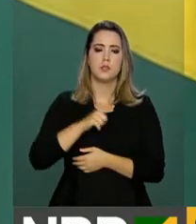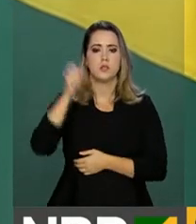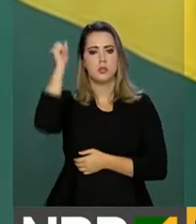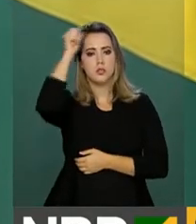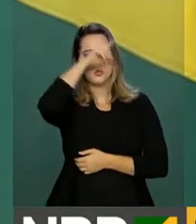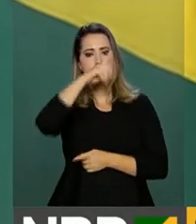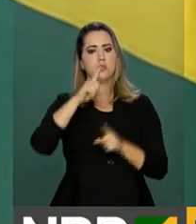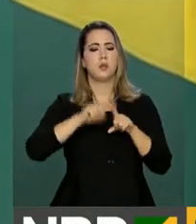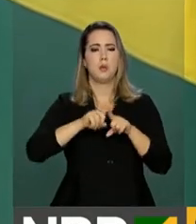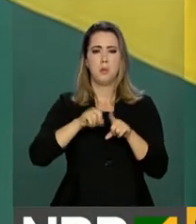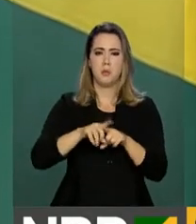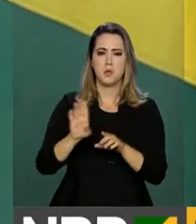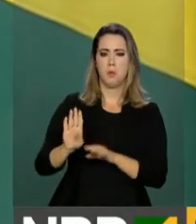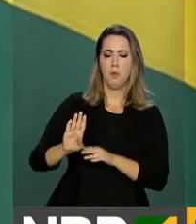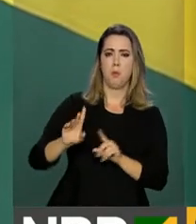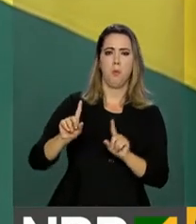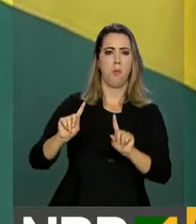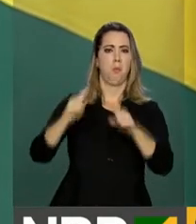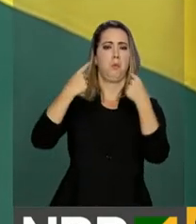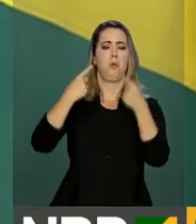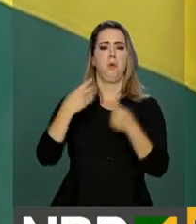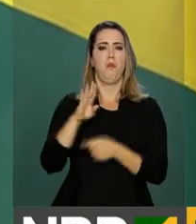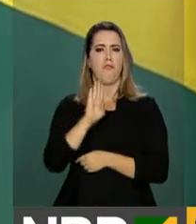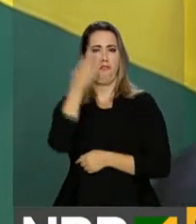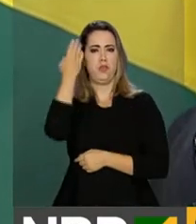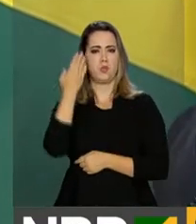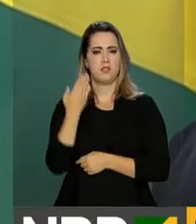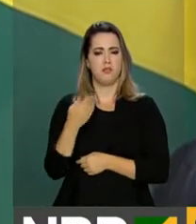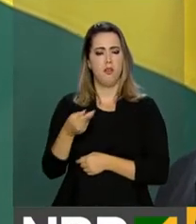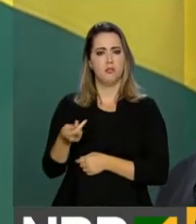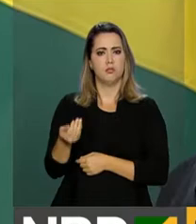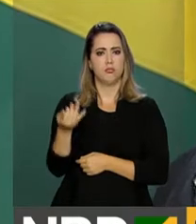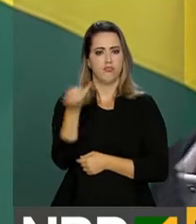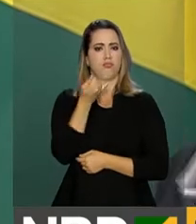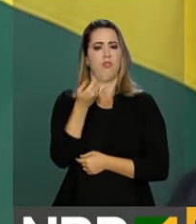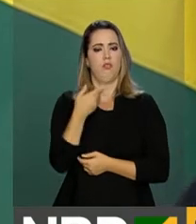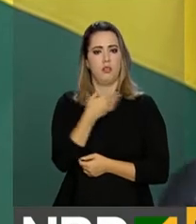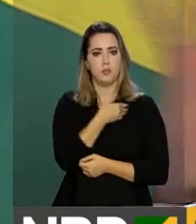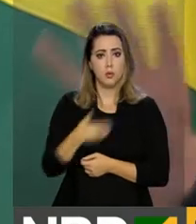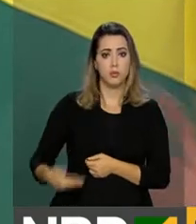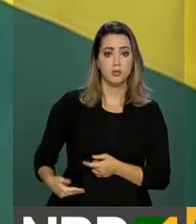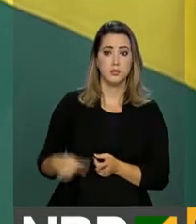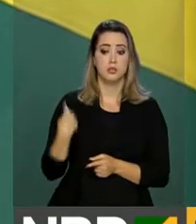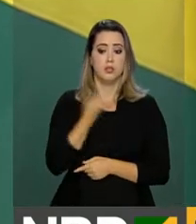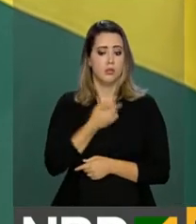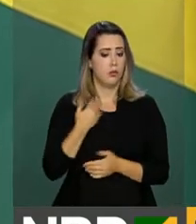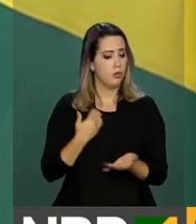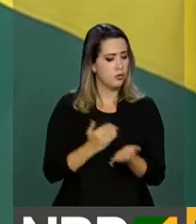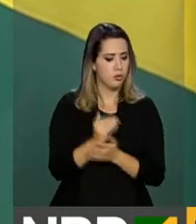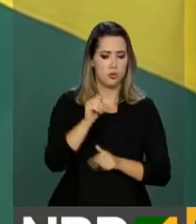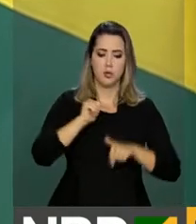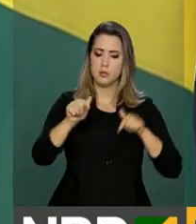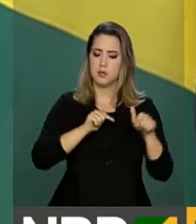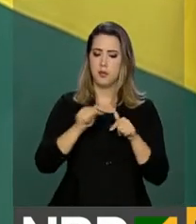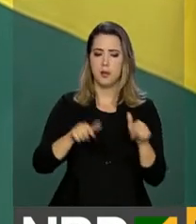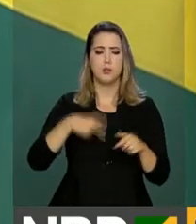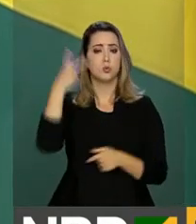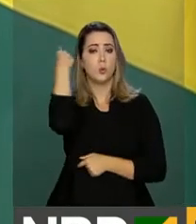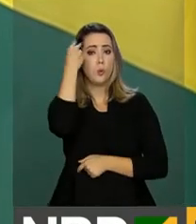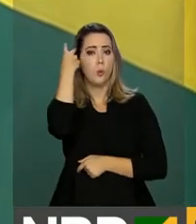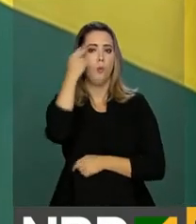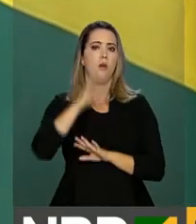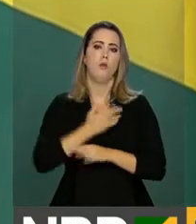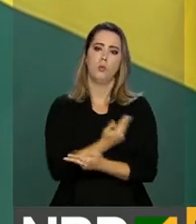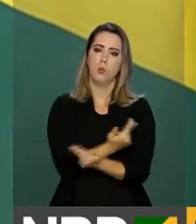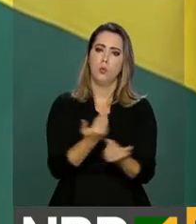permite assim fêmeas todas que foram assacadas contra o governo nós continuamos trabalhando como os senhores continuarão trabalhando ea